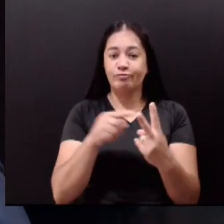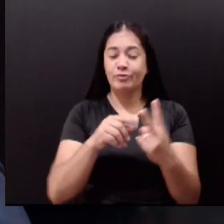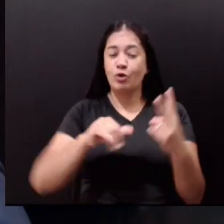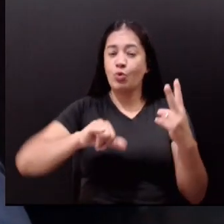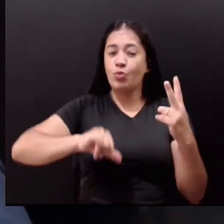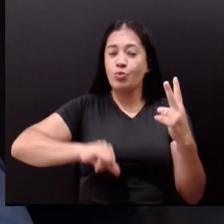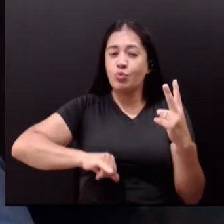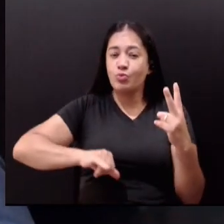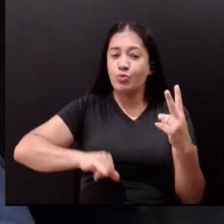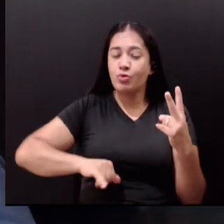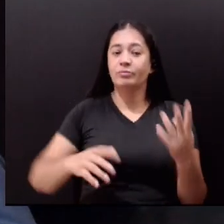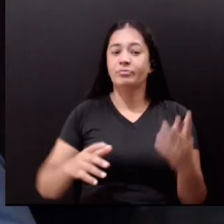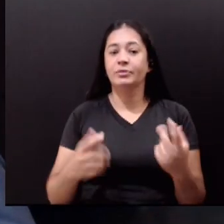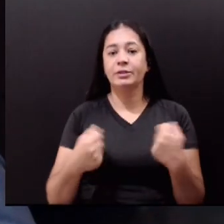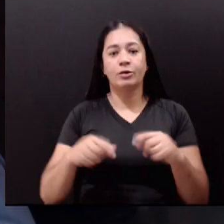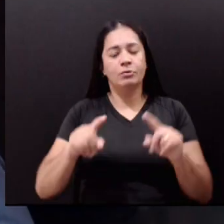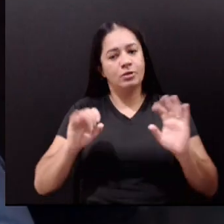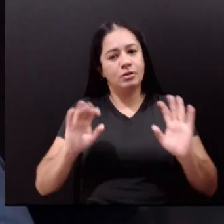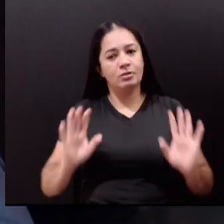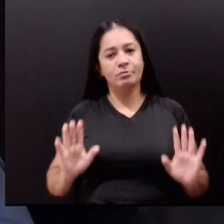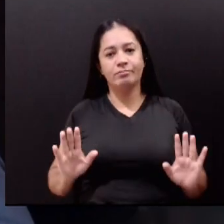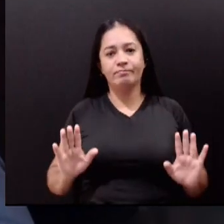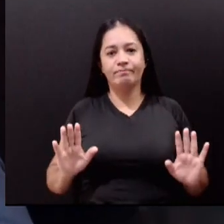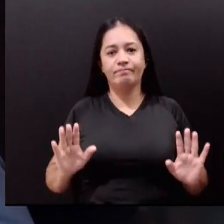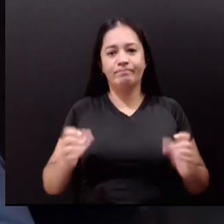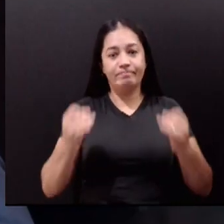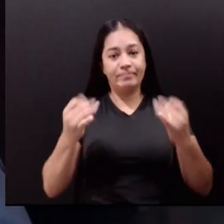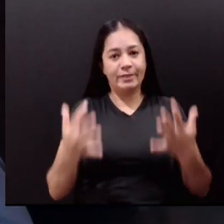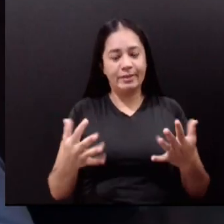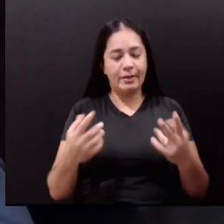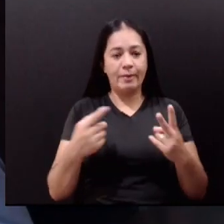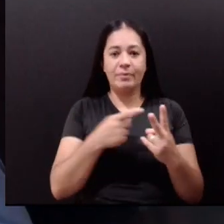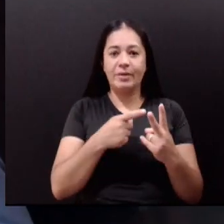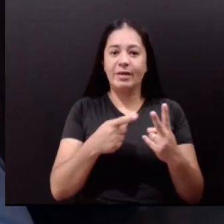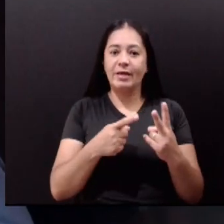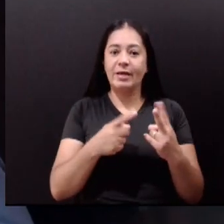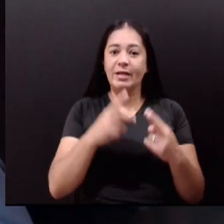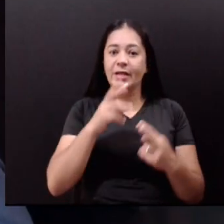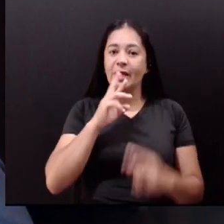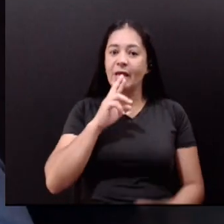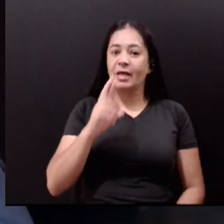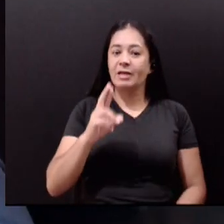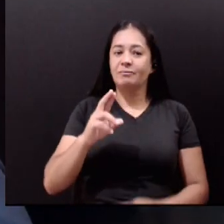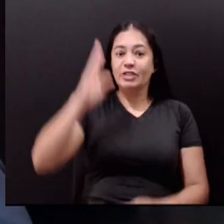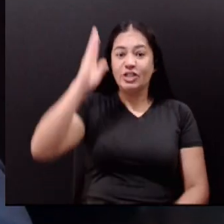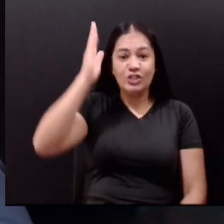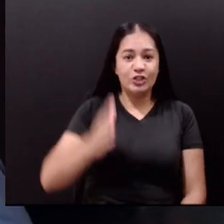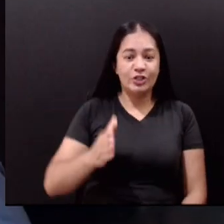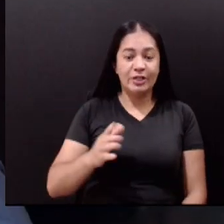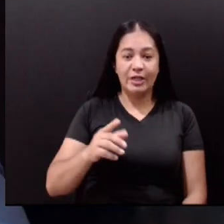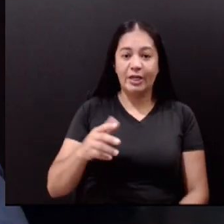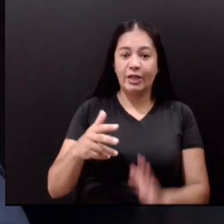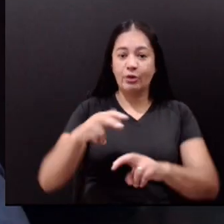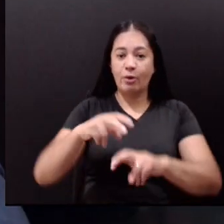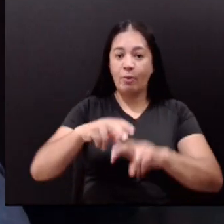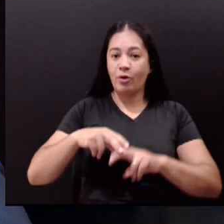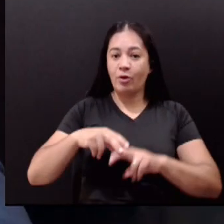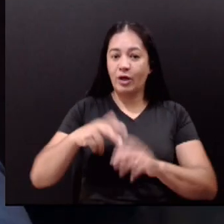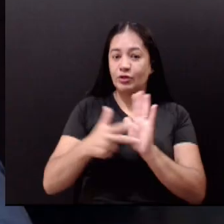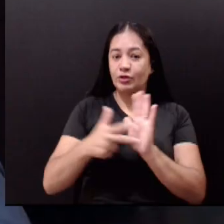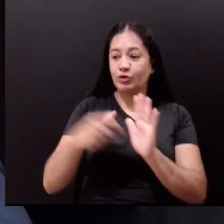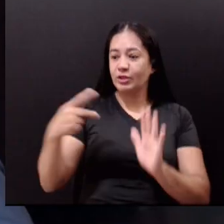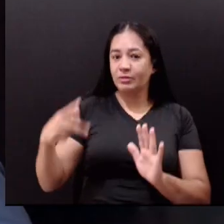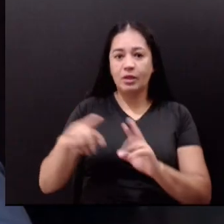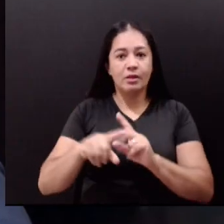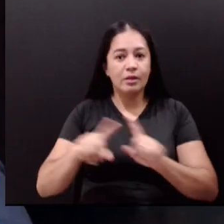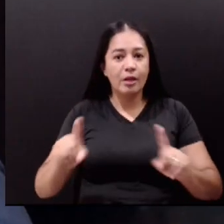preciso nem dizer. Eles não vão responder diretamente pelo crime que o jovem praticou, a não ser que